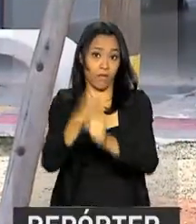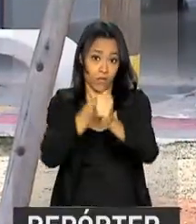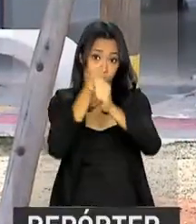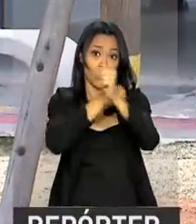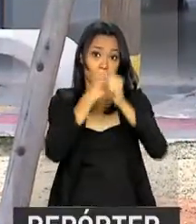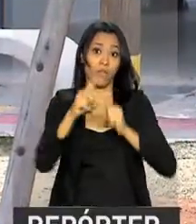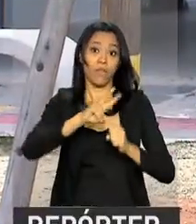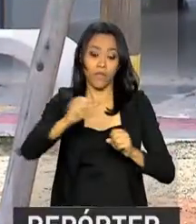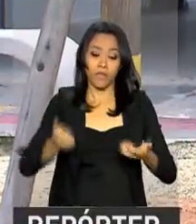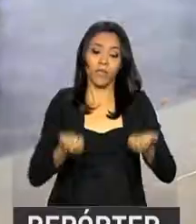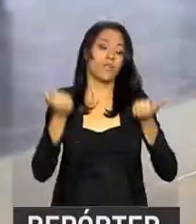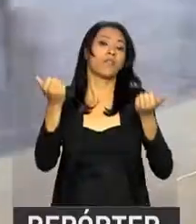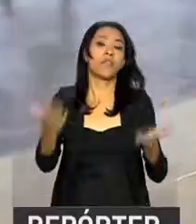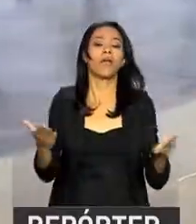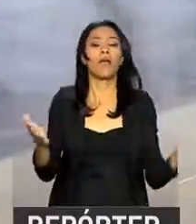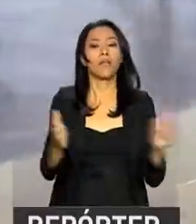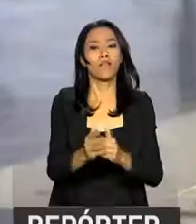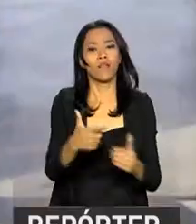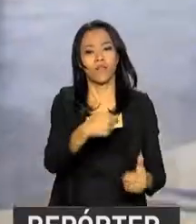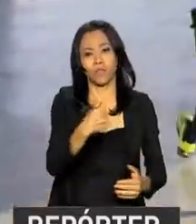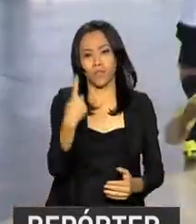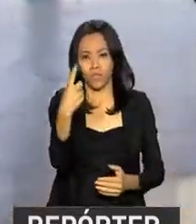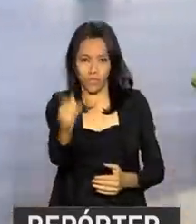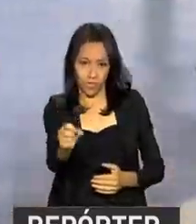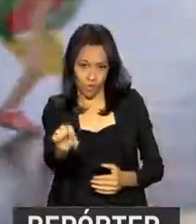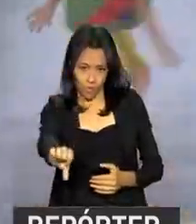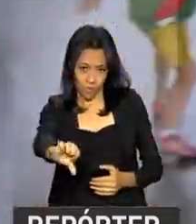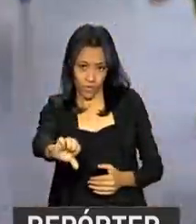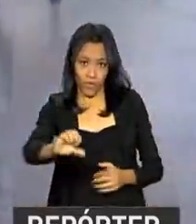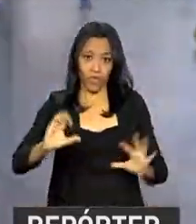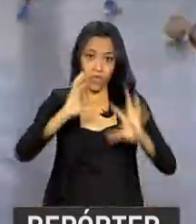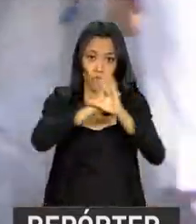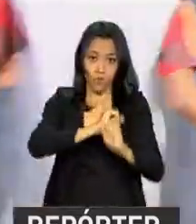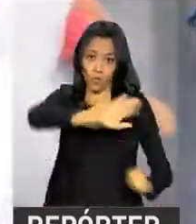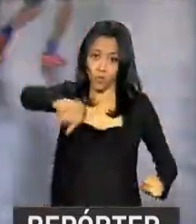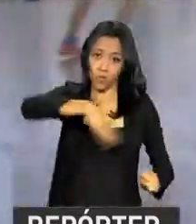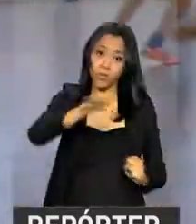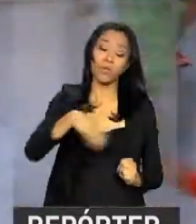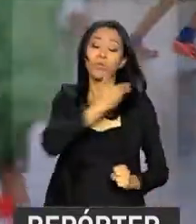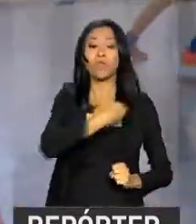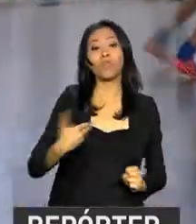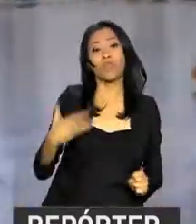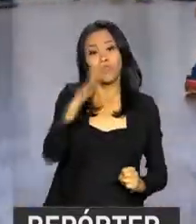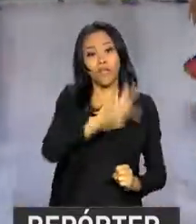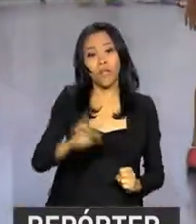ser entregues até 2019. Ao todo, o governo federal investiu cerca de